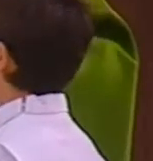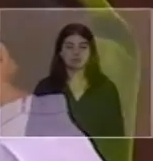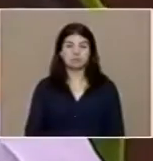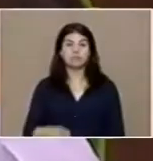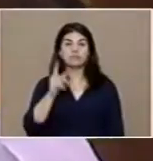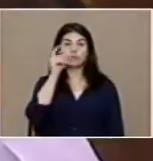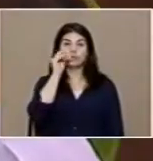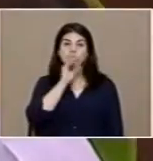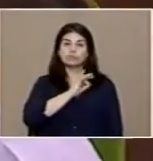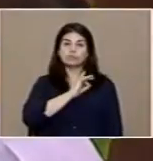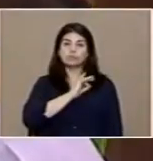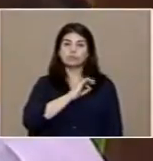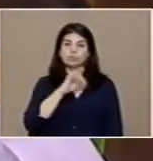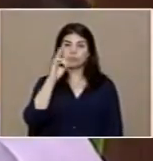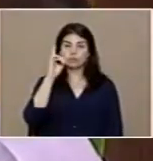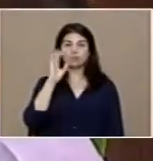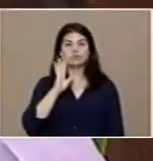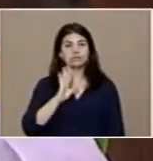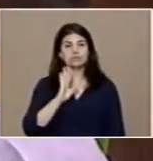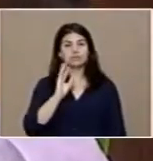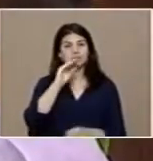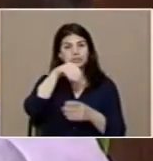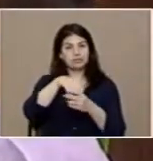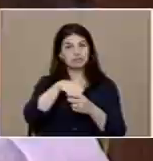que o senhor esteja convosco